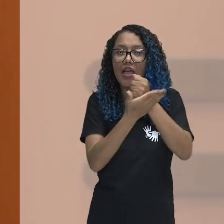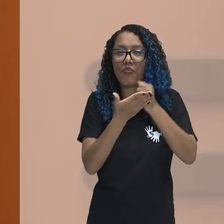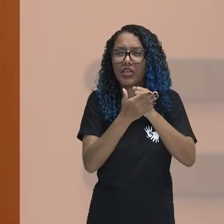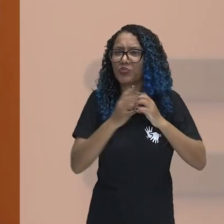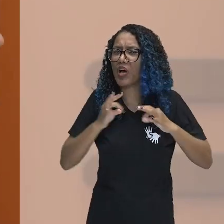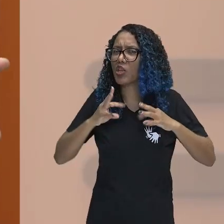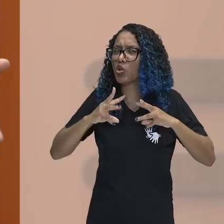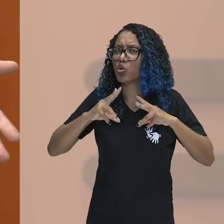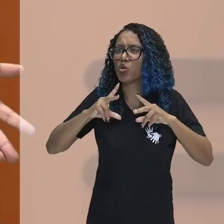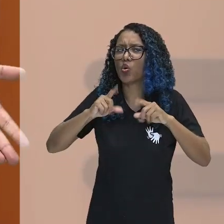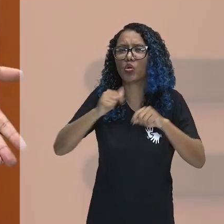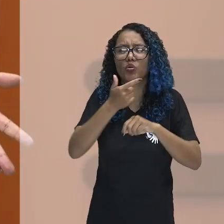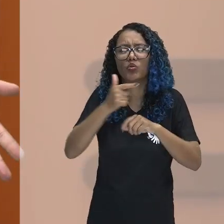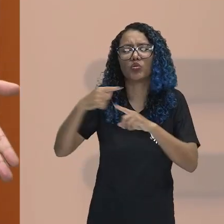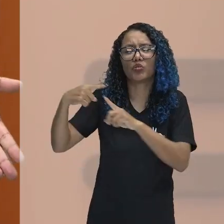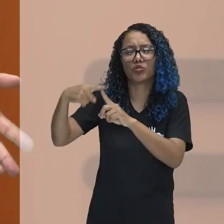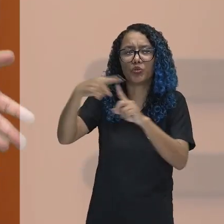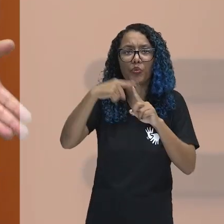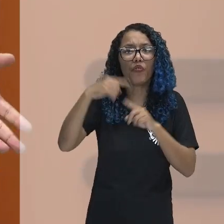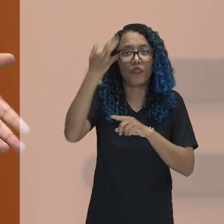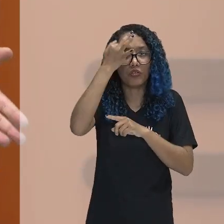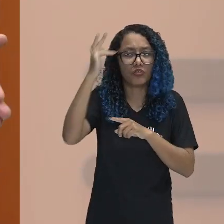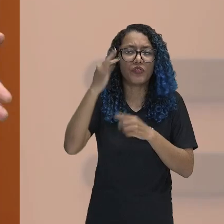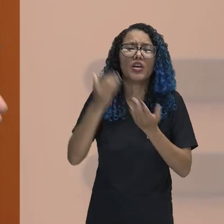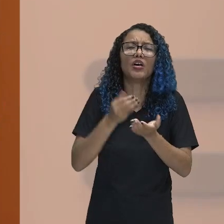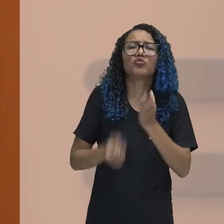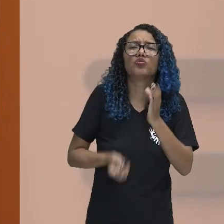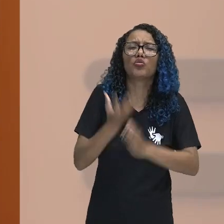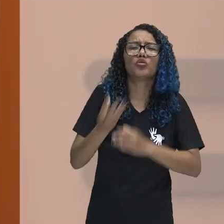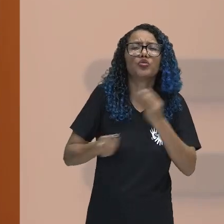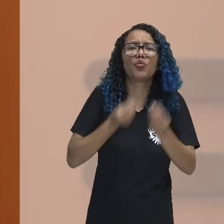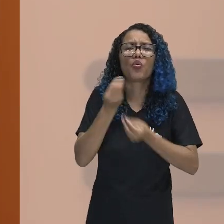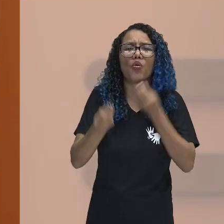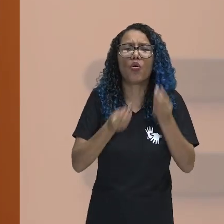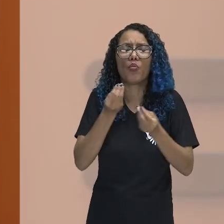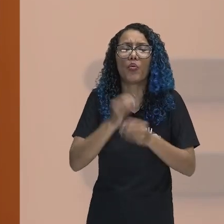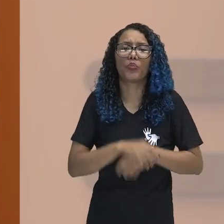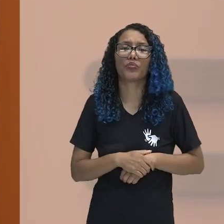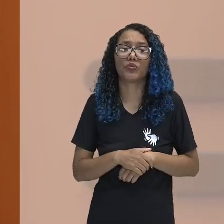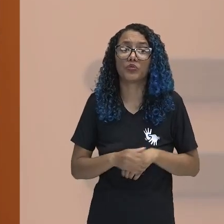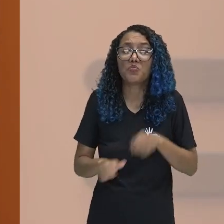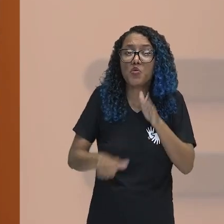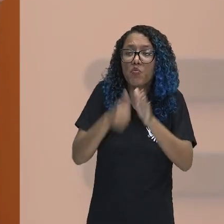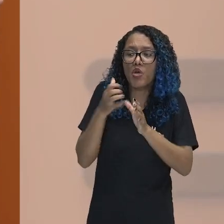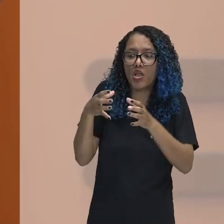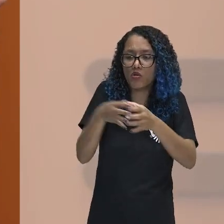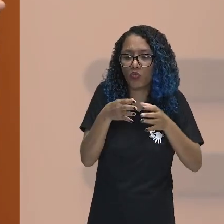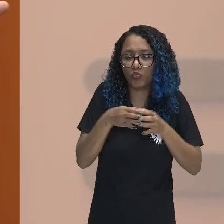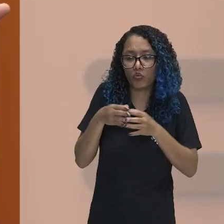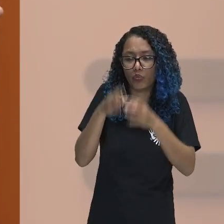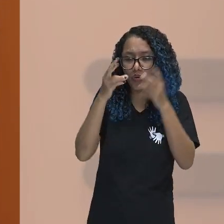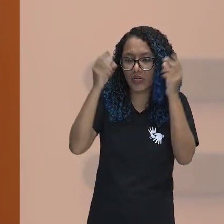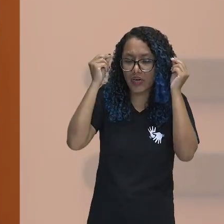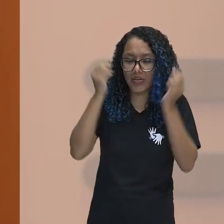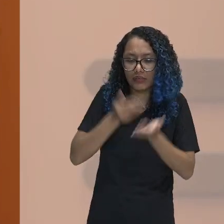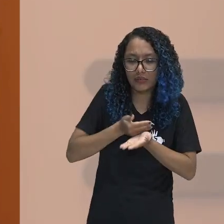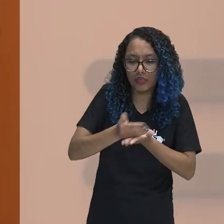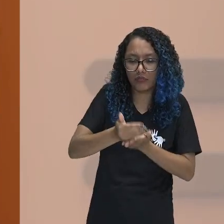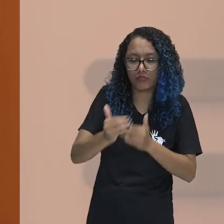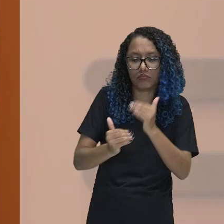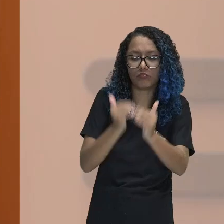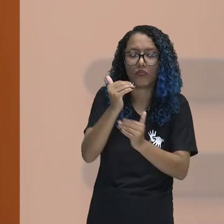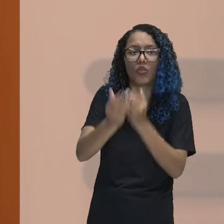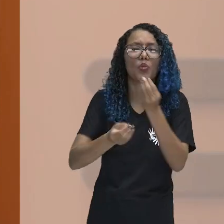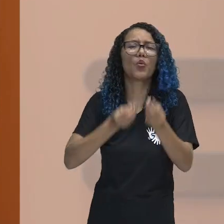ocidental. E como é que ela surgiu, professor? Como é que foram os primeiros habitantes que surgiu nesse território, que deram origem